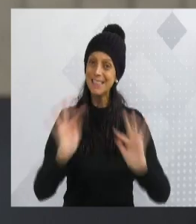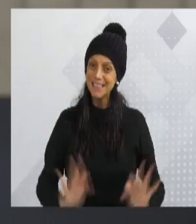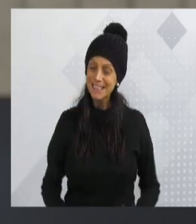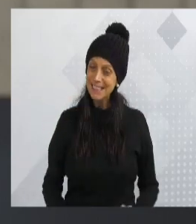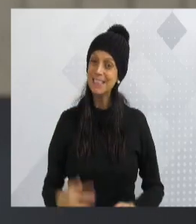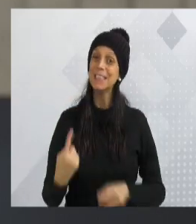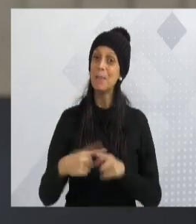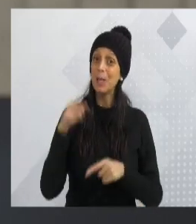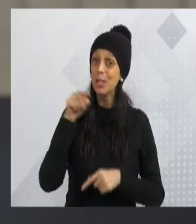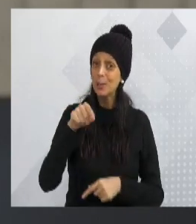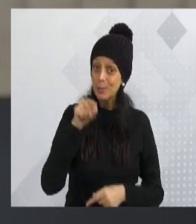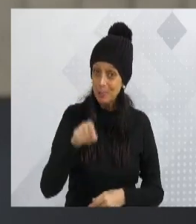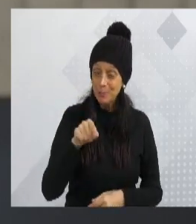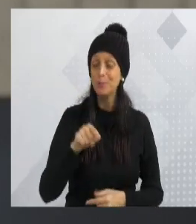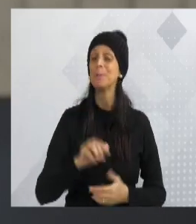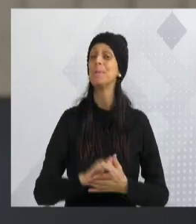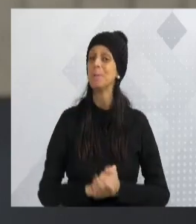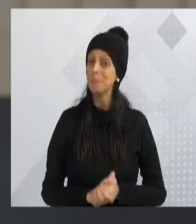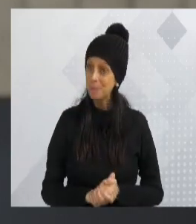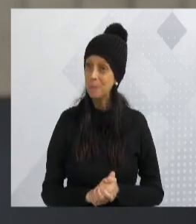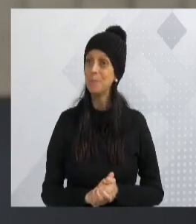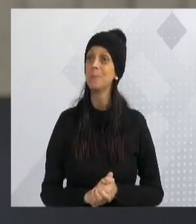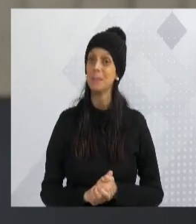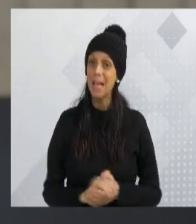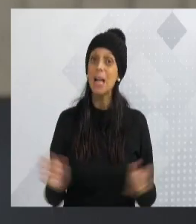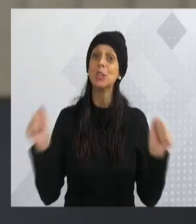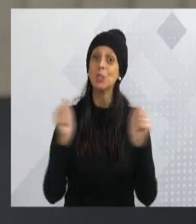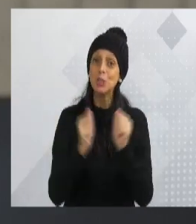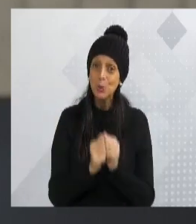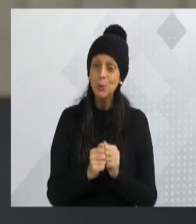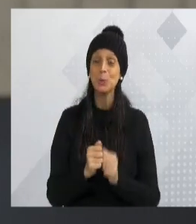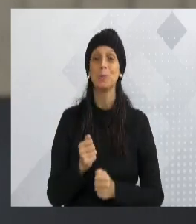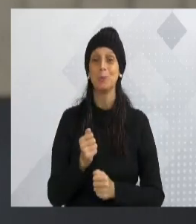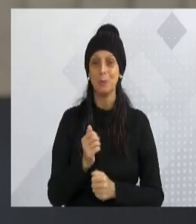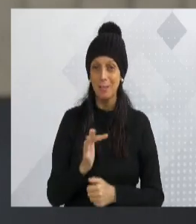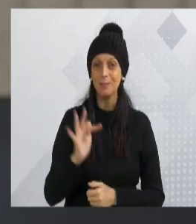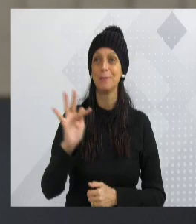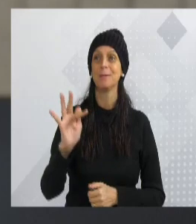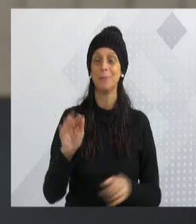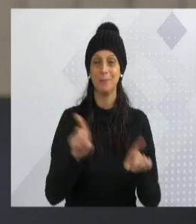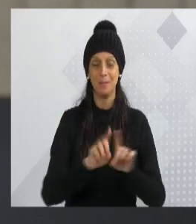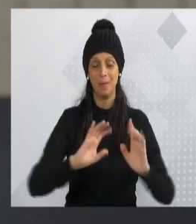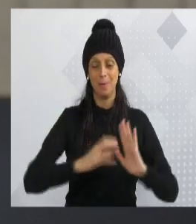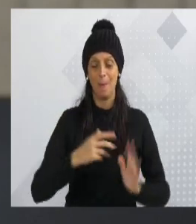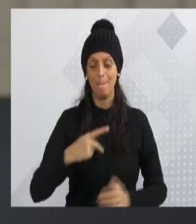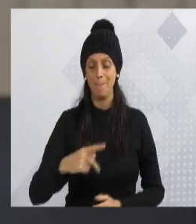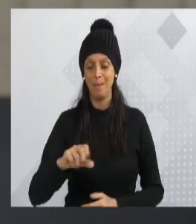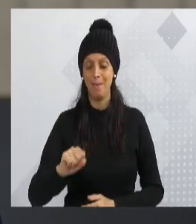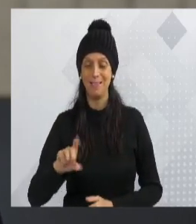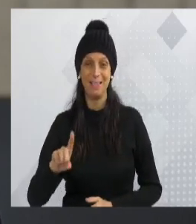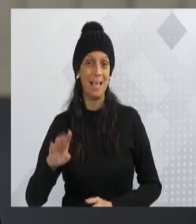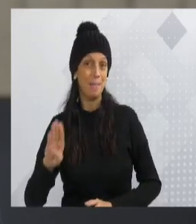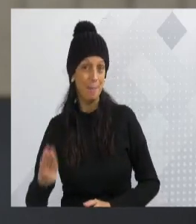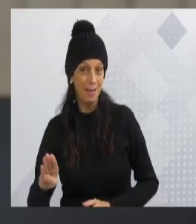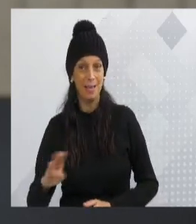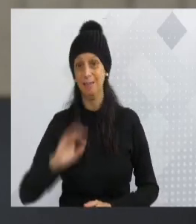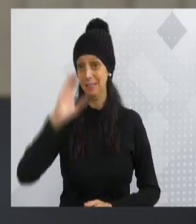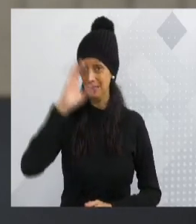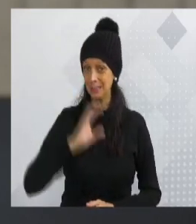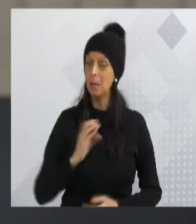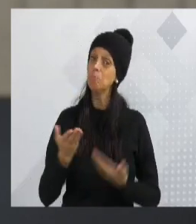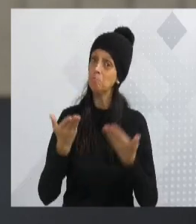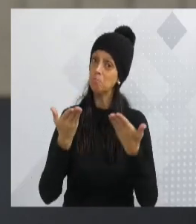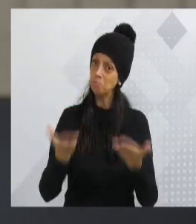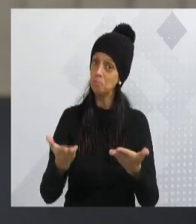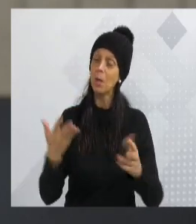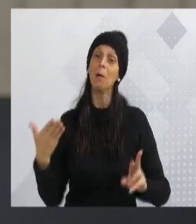você fazer parte da nossa Federação junto PSDB esse cidadania vossa excelência é